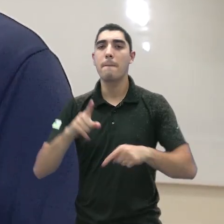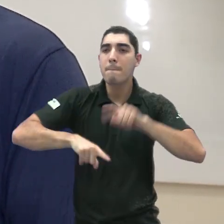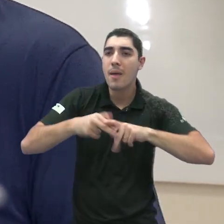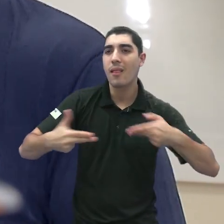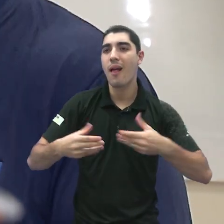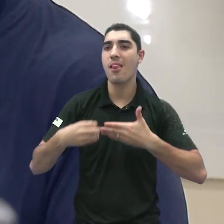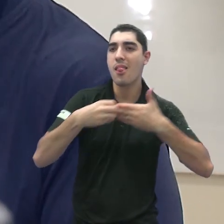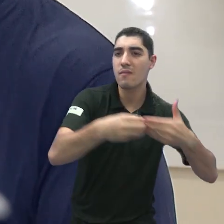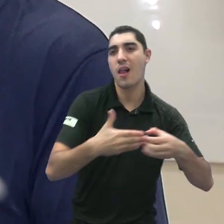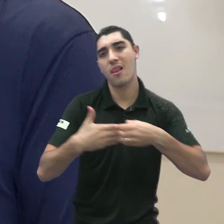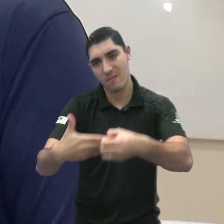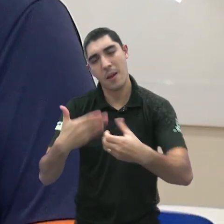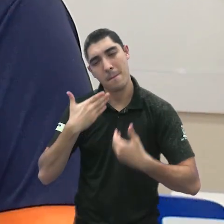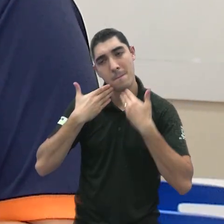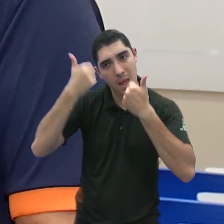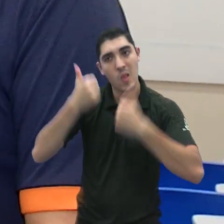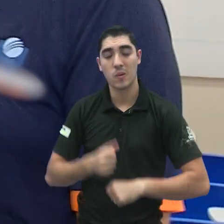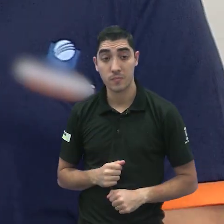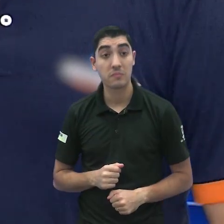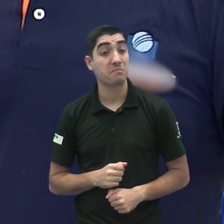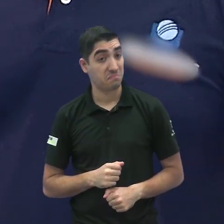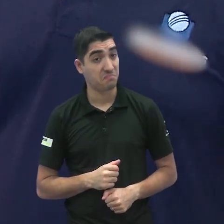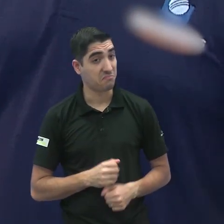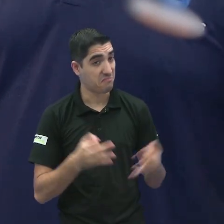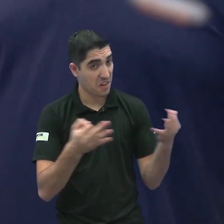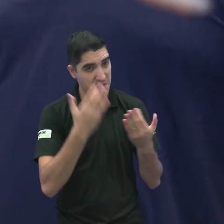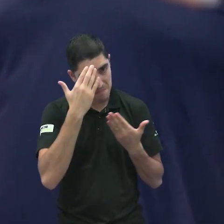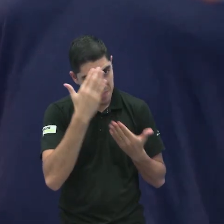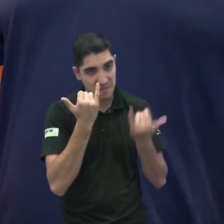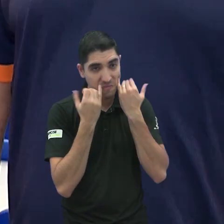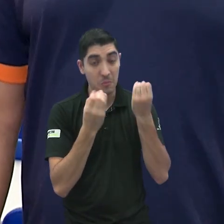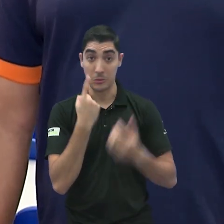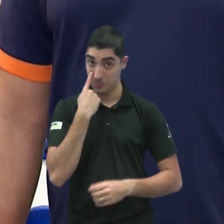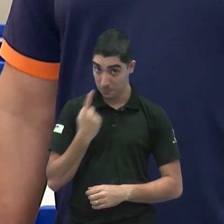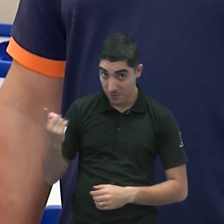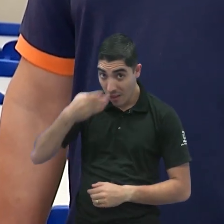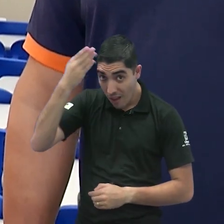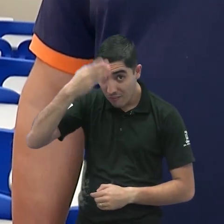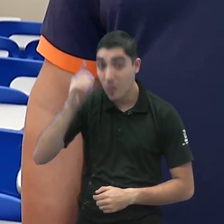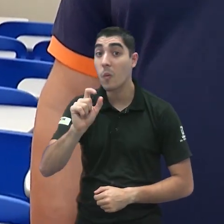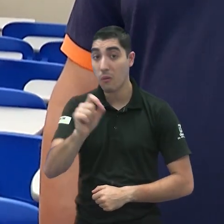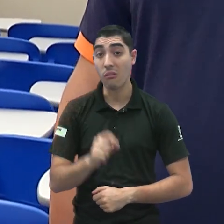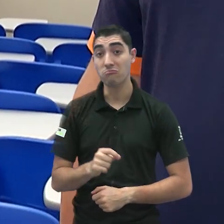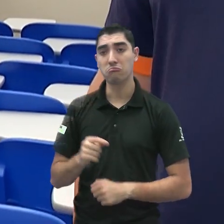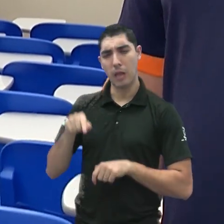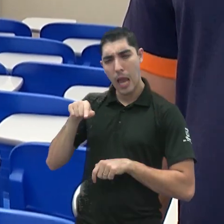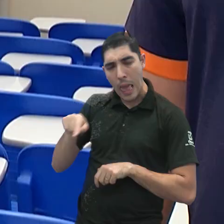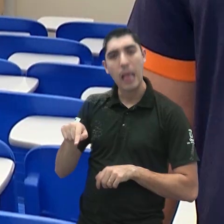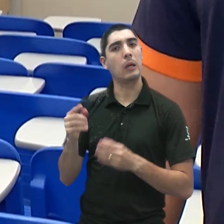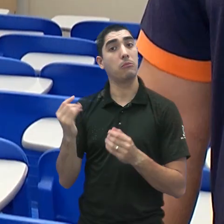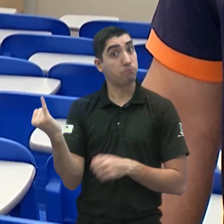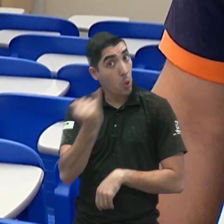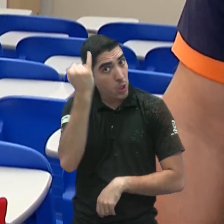exemplo. Perfeito, muito obrigada, professor, pelas informações. É isso, Rafa, muito interessante saber como as rodovias foram e são